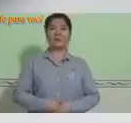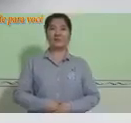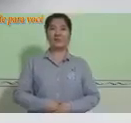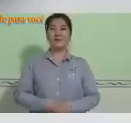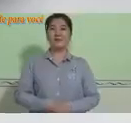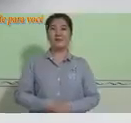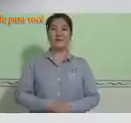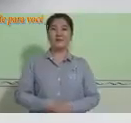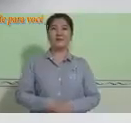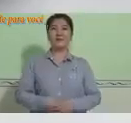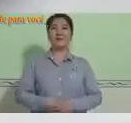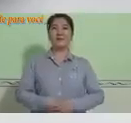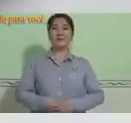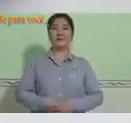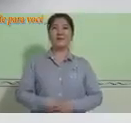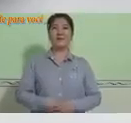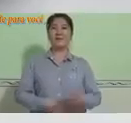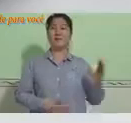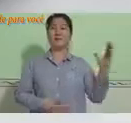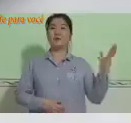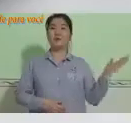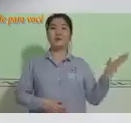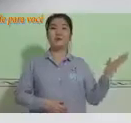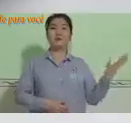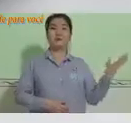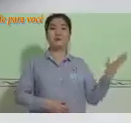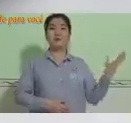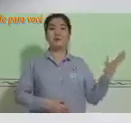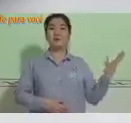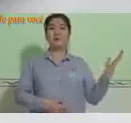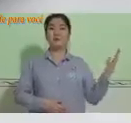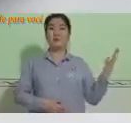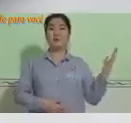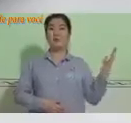dias antes do exame, uma vez que isso pode interferir no resultado.